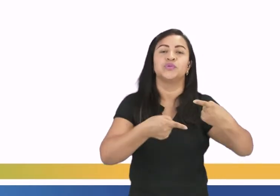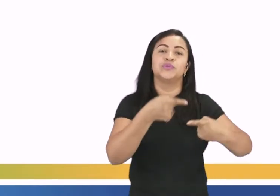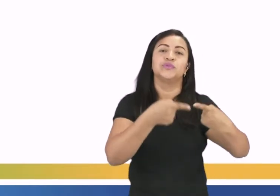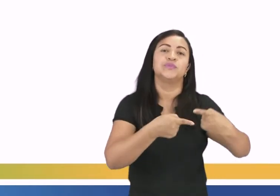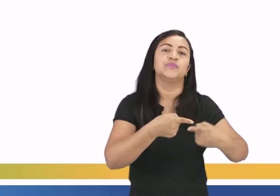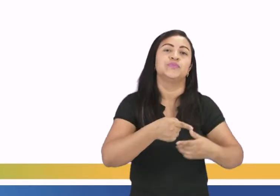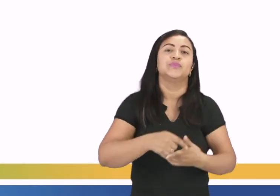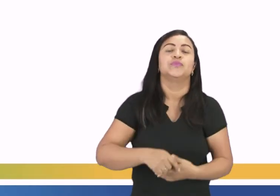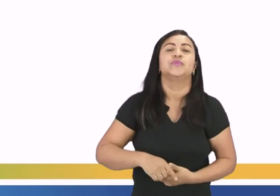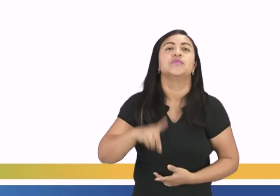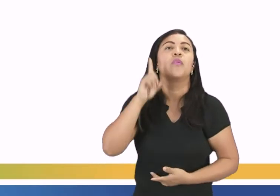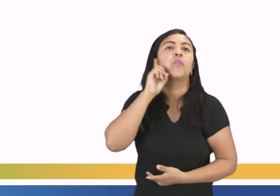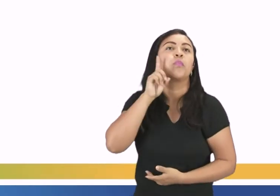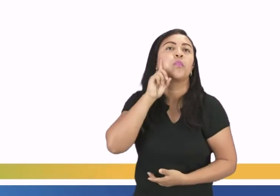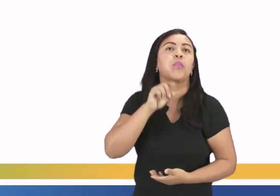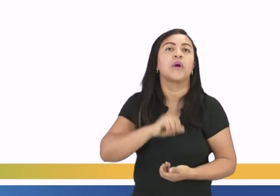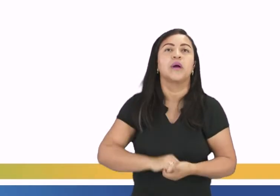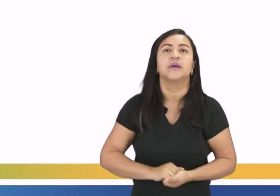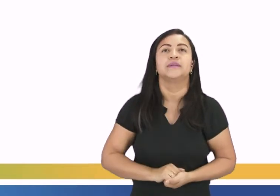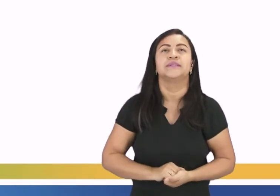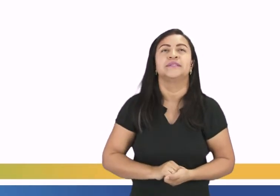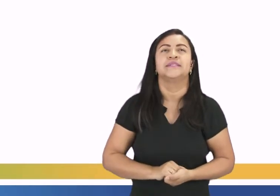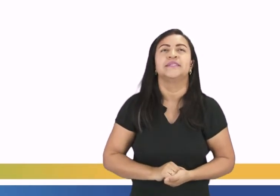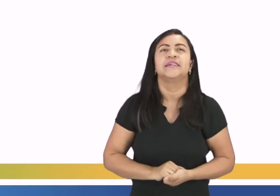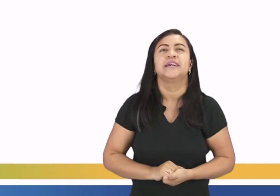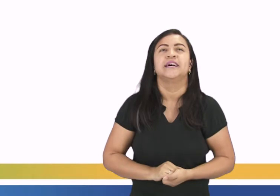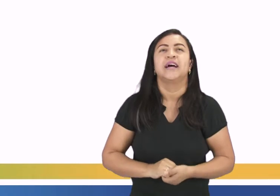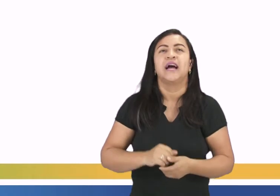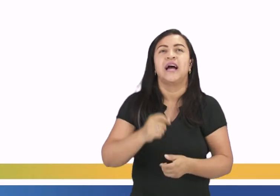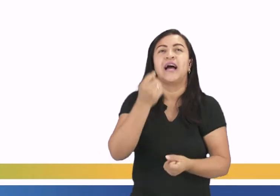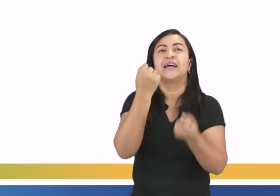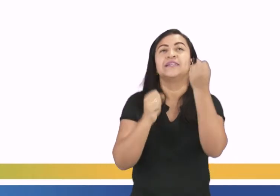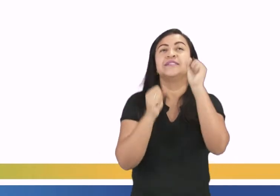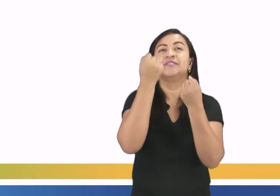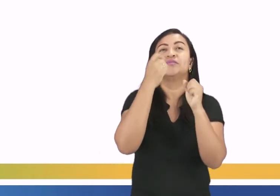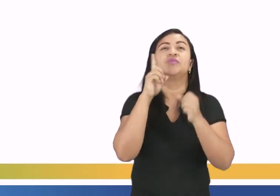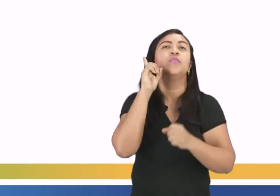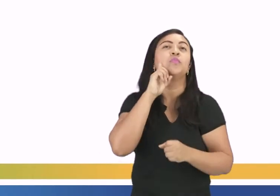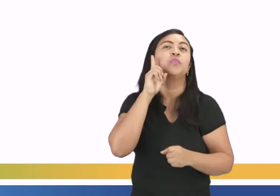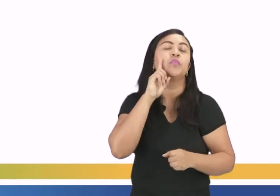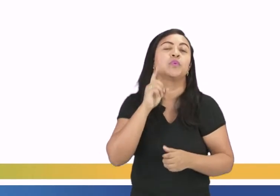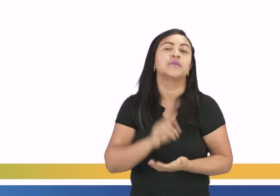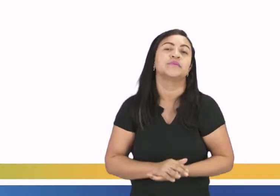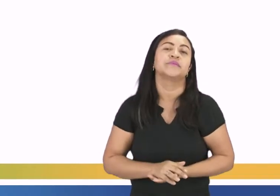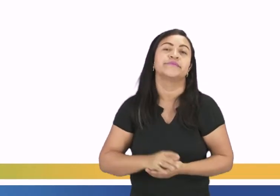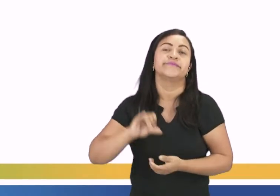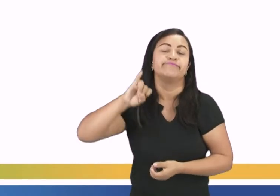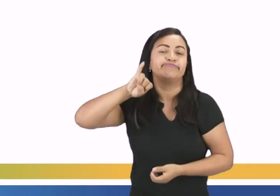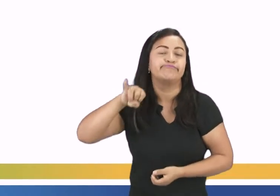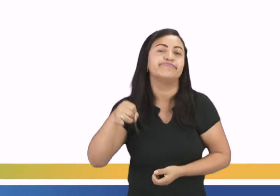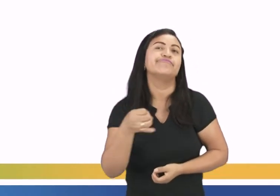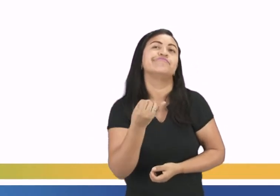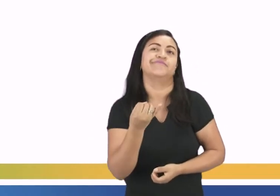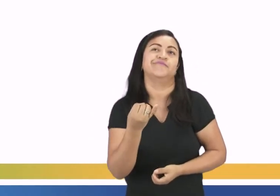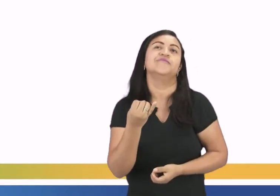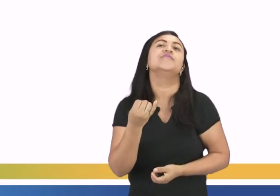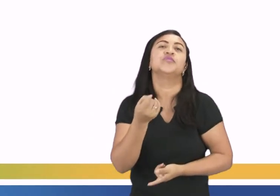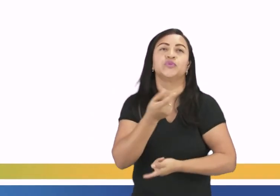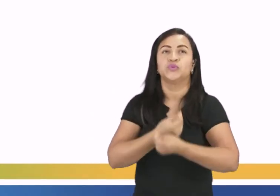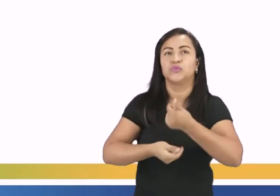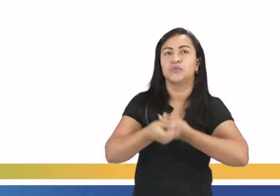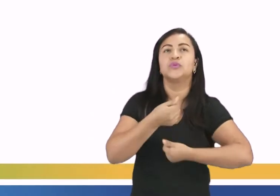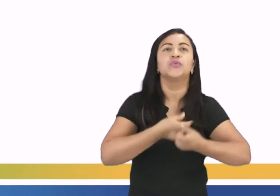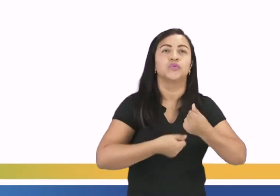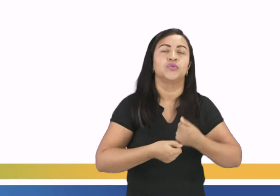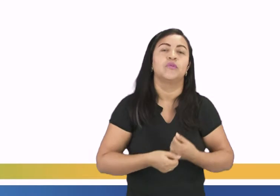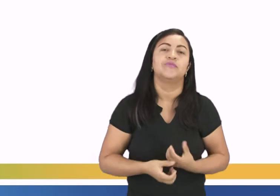financeiras e industriais dos Estados Unidos obtiveram os benefícios econômicos que desejavam dos governos